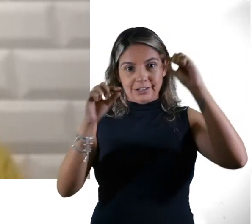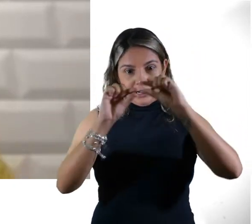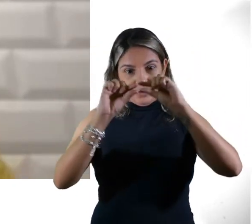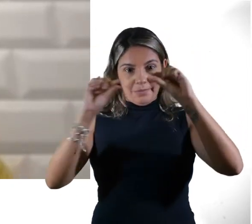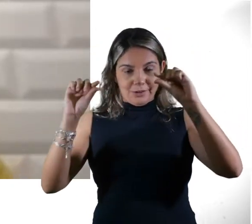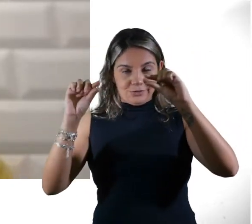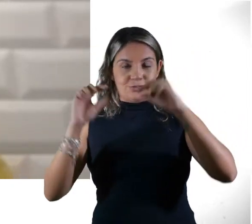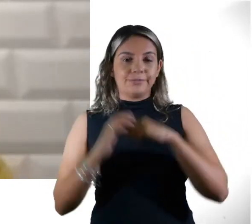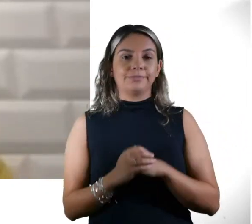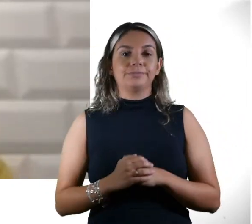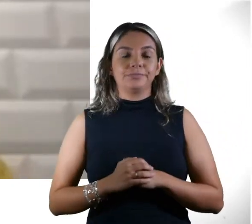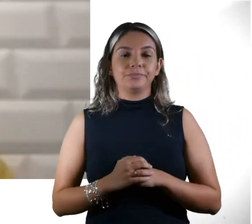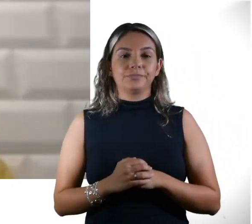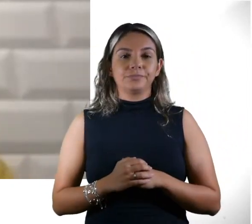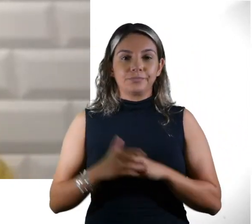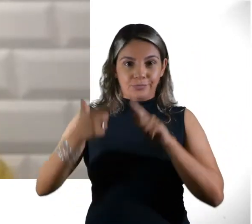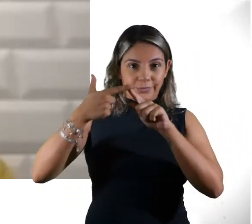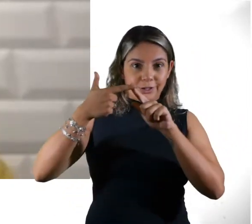escrever, não é? A vida inteira